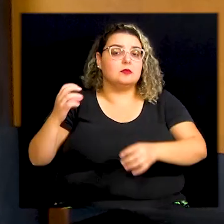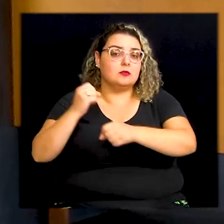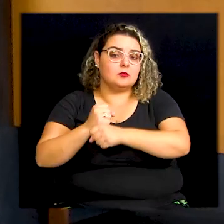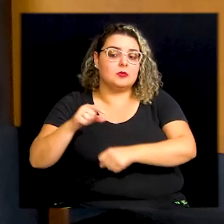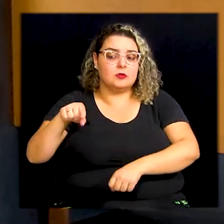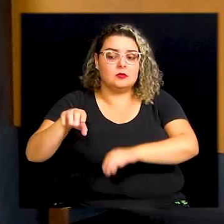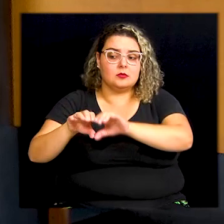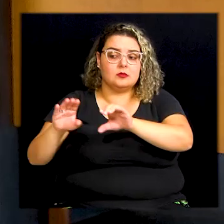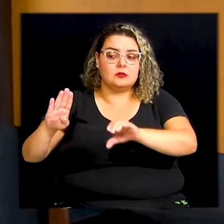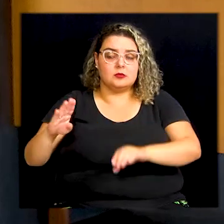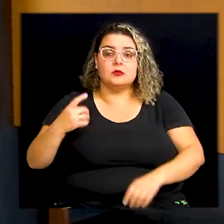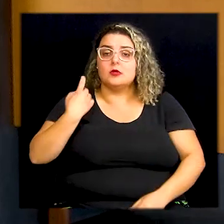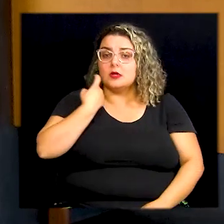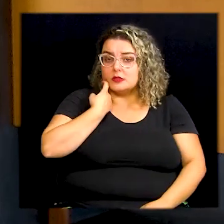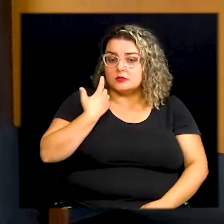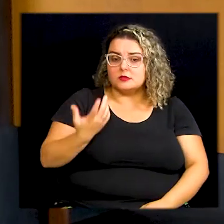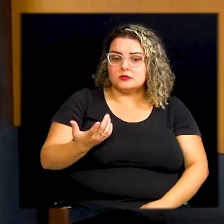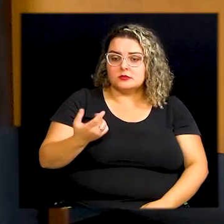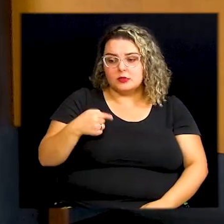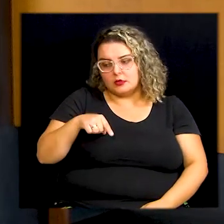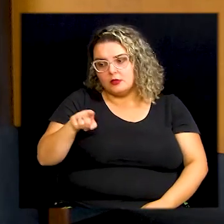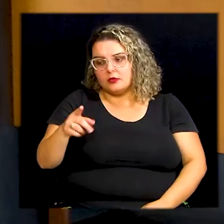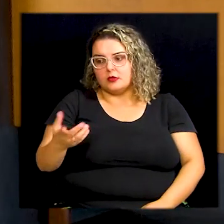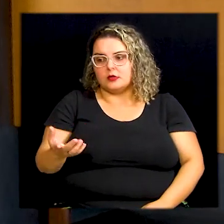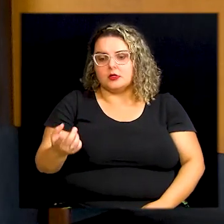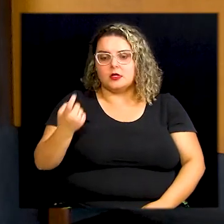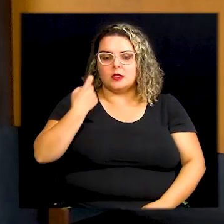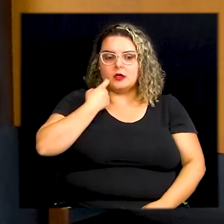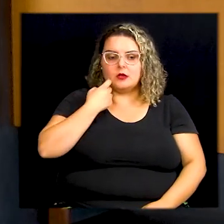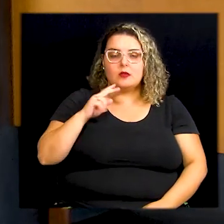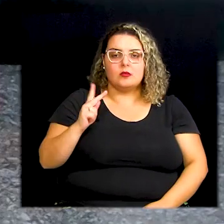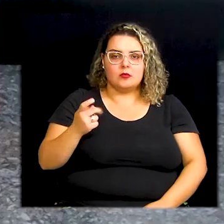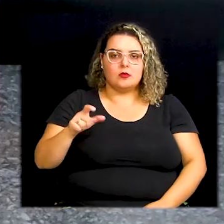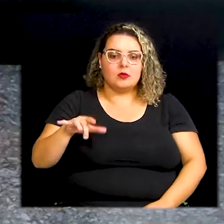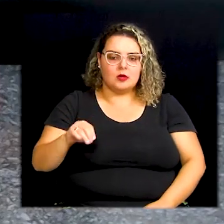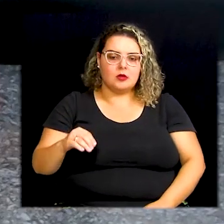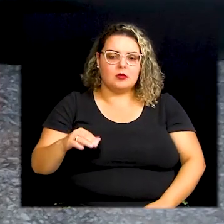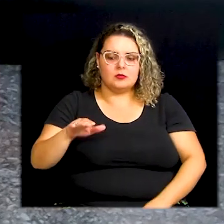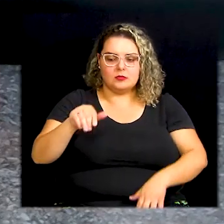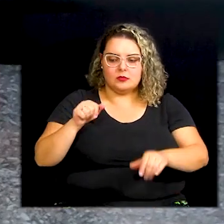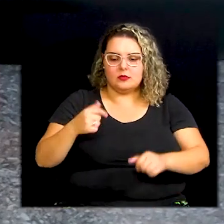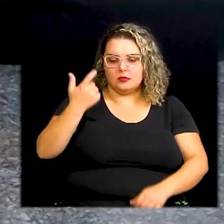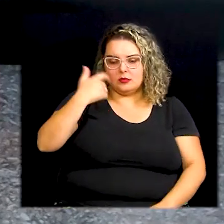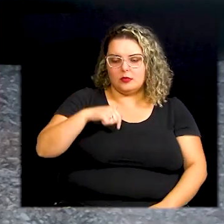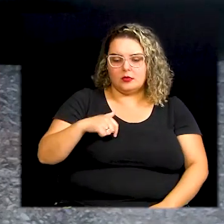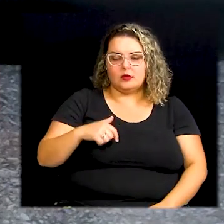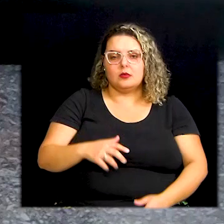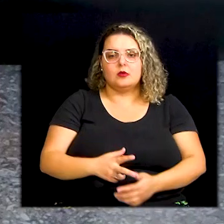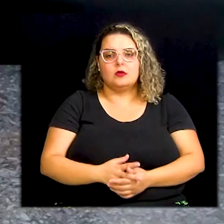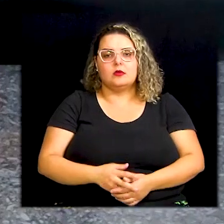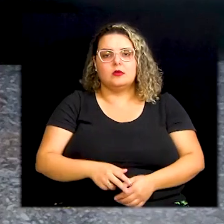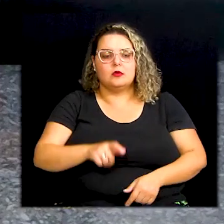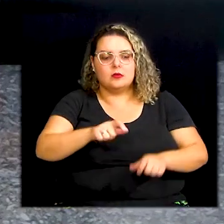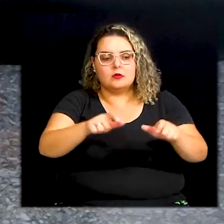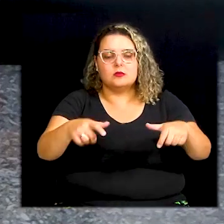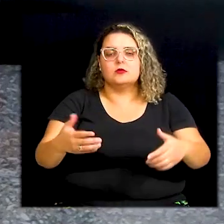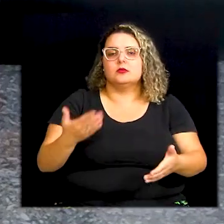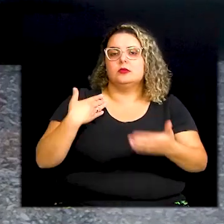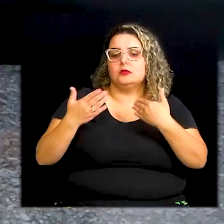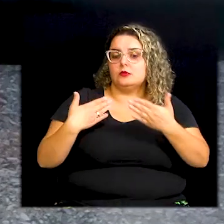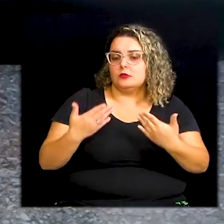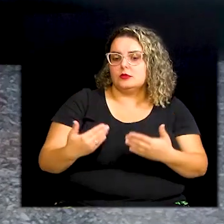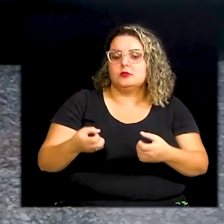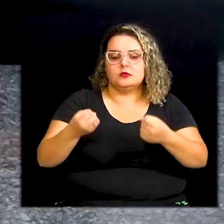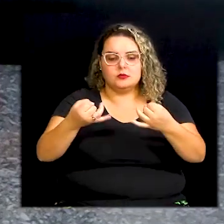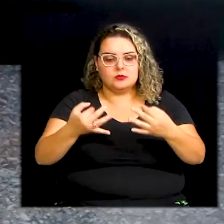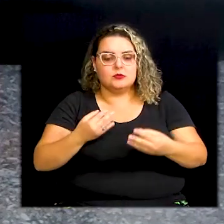a partir da sexta-feira. Aí eu fui e tal, na sexta-feira o Hélio conversou com a gente, chamou eu e mais os meninos, conversou,